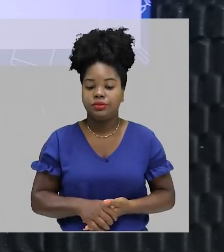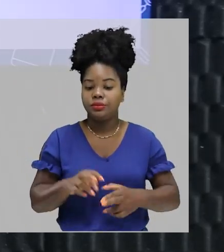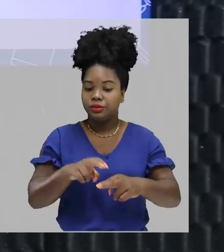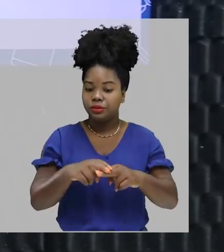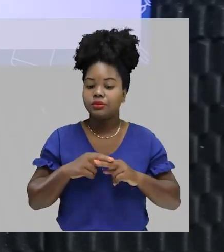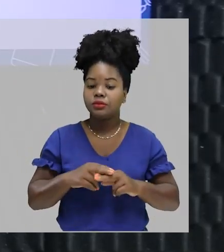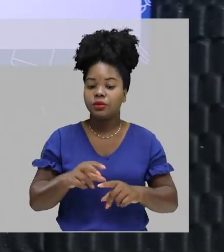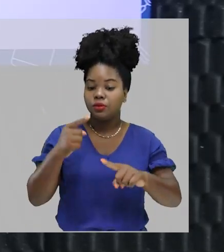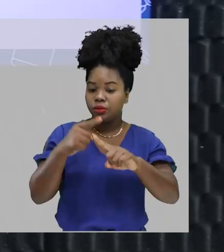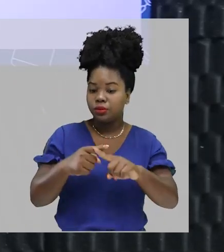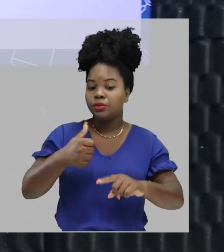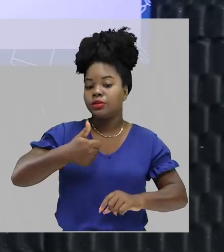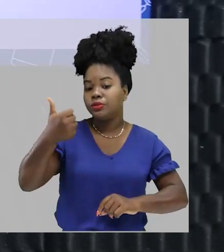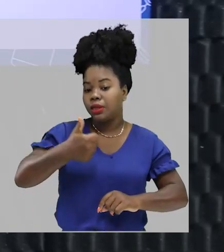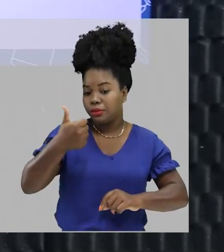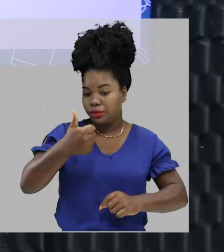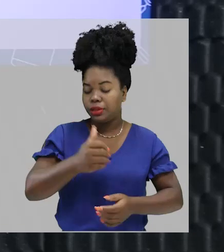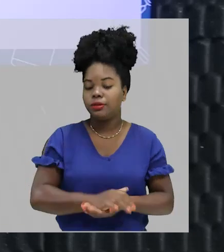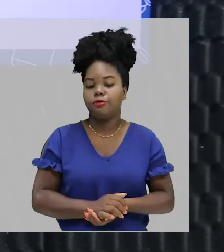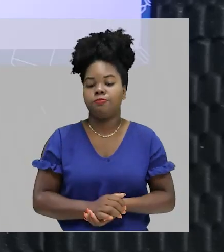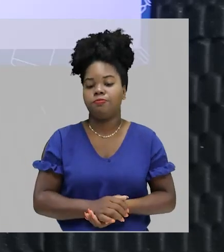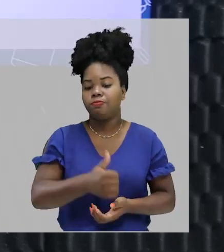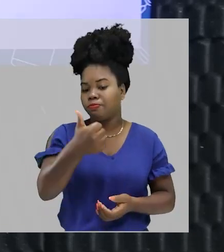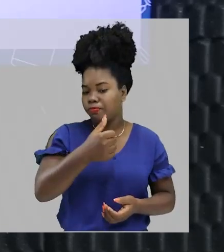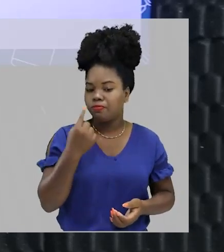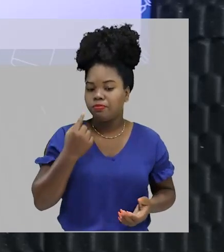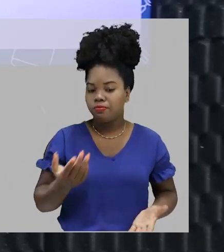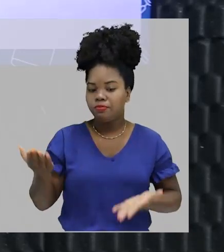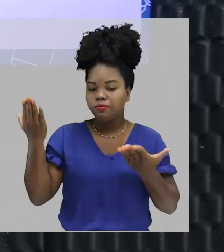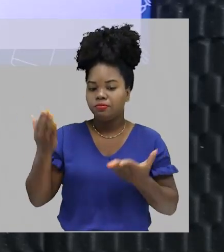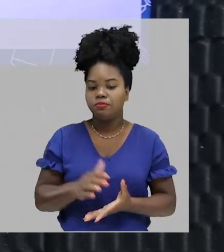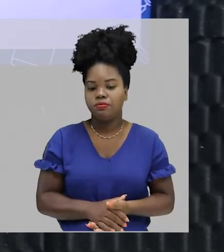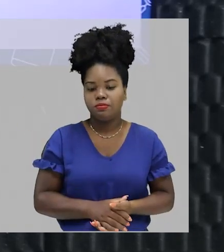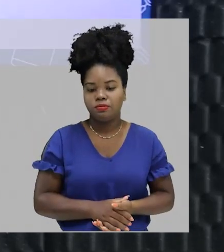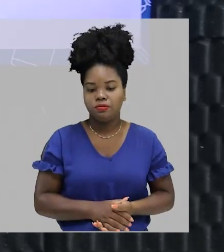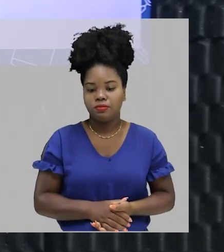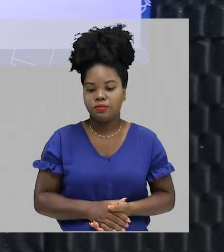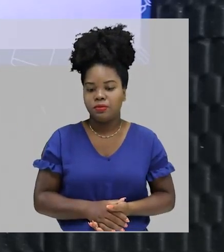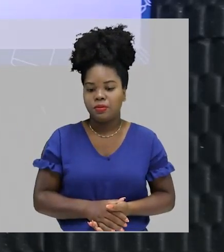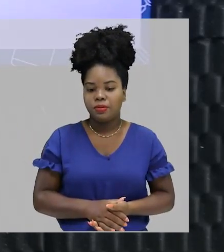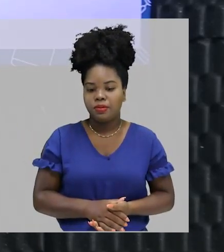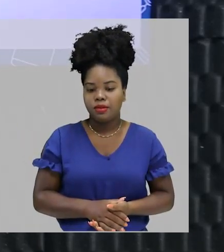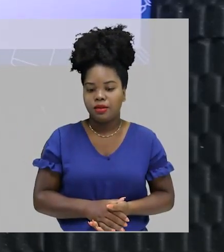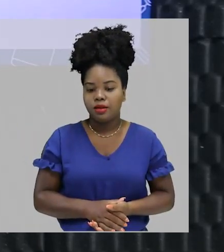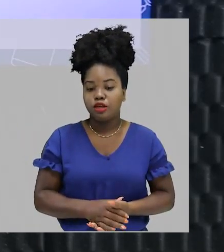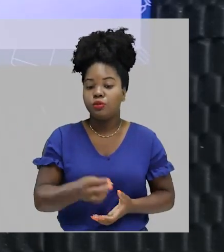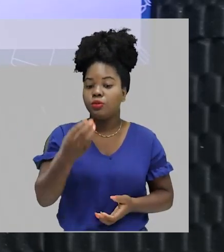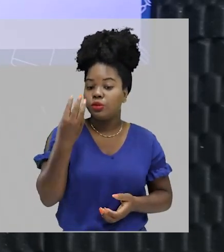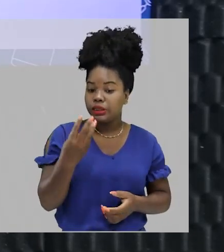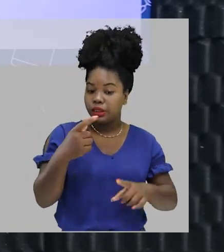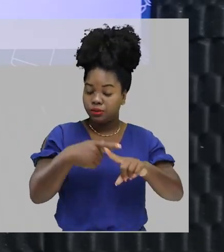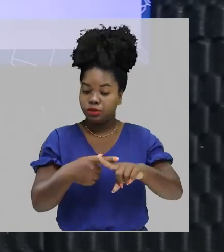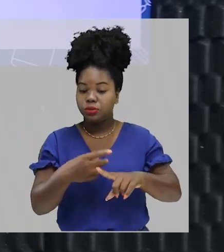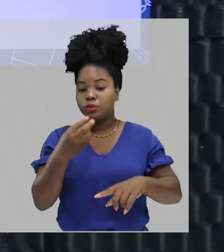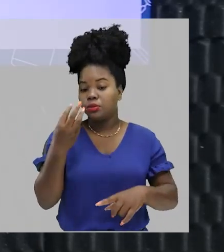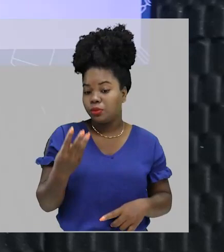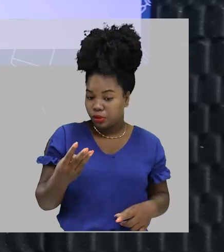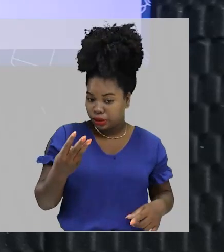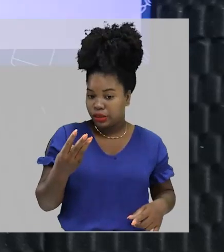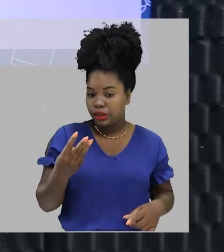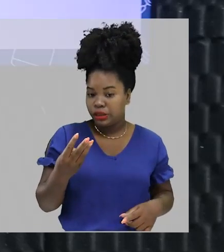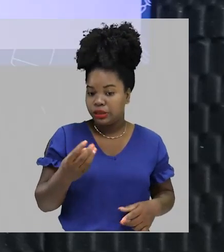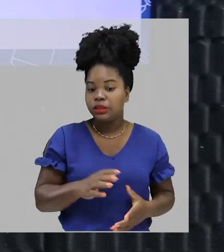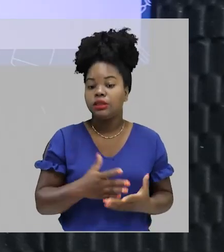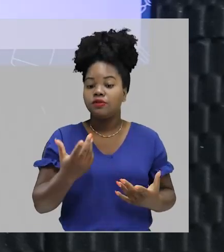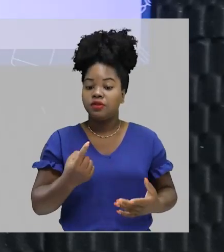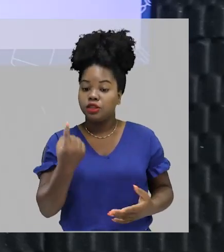eu vou multiplicar a primeira equação, ó, multiplicando a primeira equação por 3, e aí não vai ser apenas